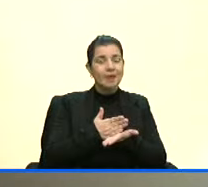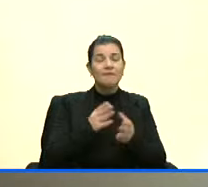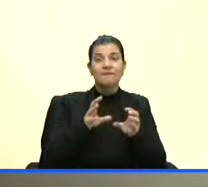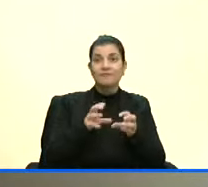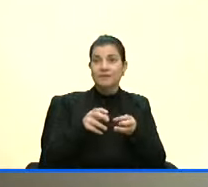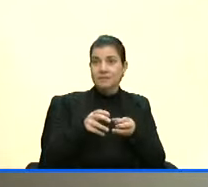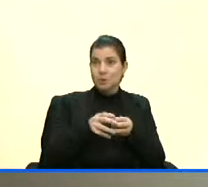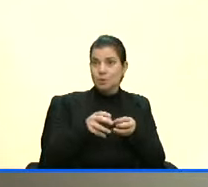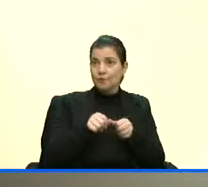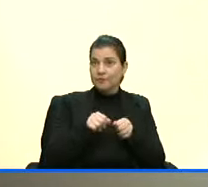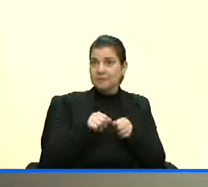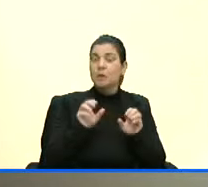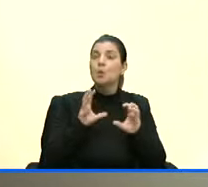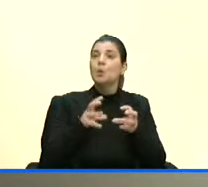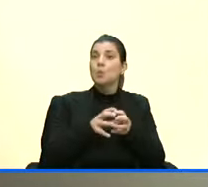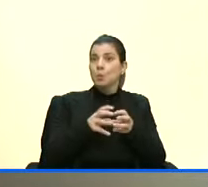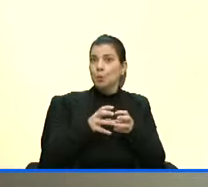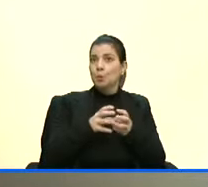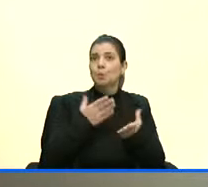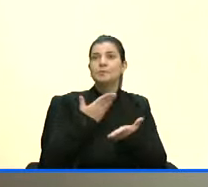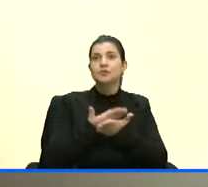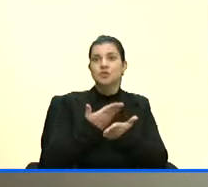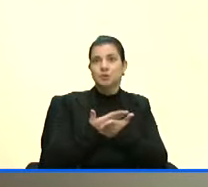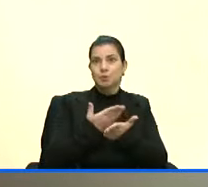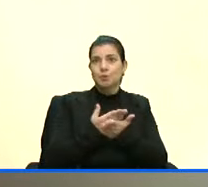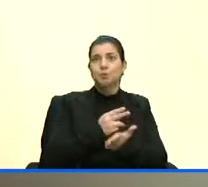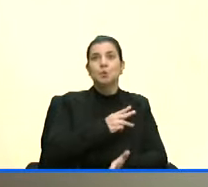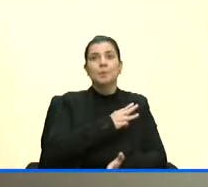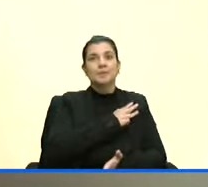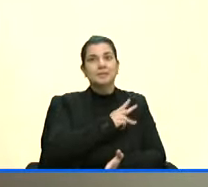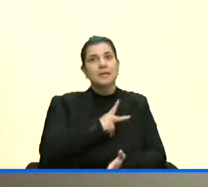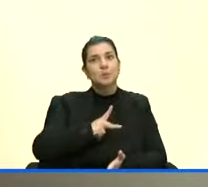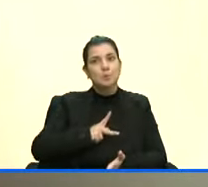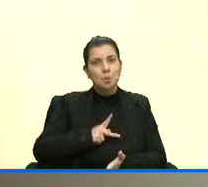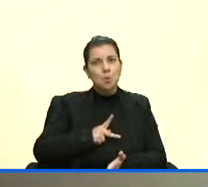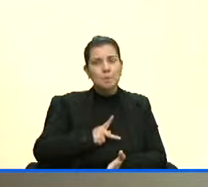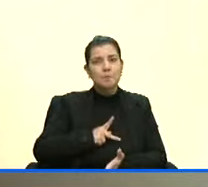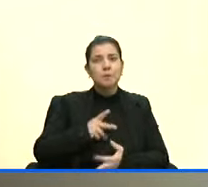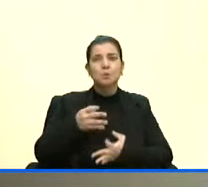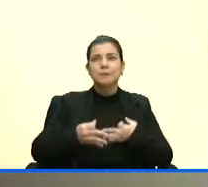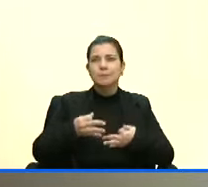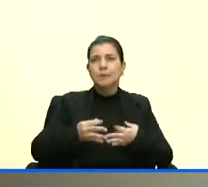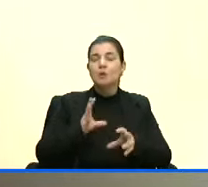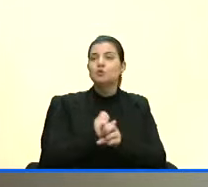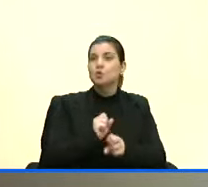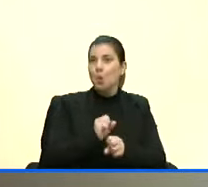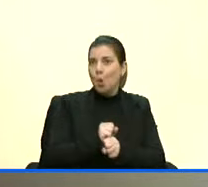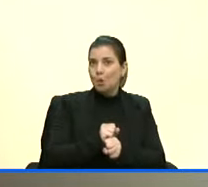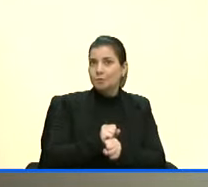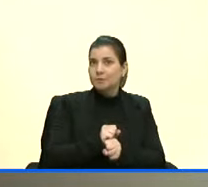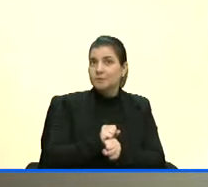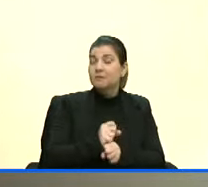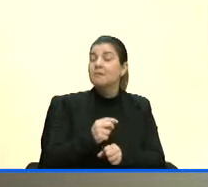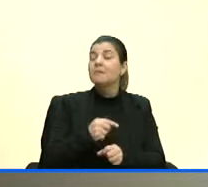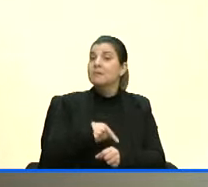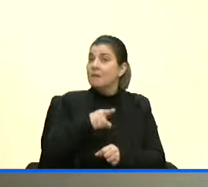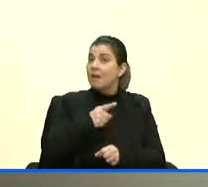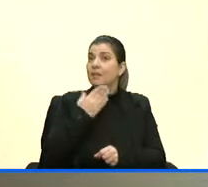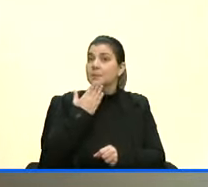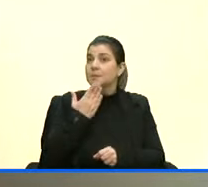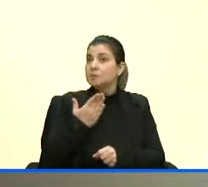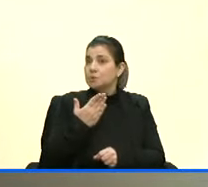com o Ministério Público, com o Tribunal de Contas, encabeçado pela Débora Brandani, e ela é que me solicitou que eu fizesse esse